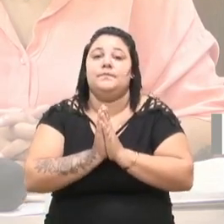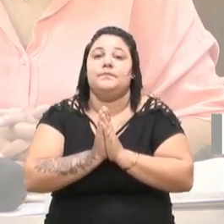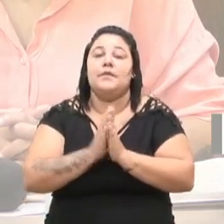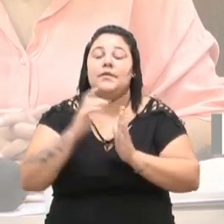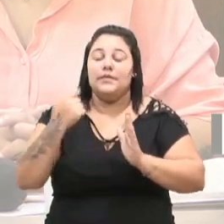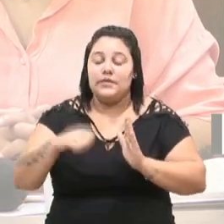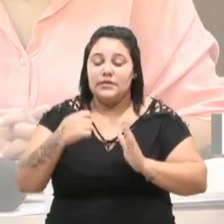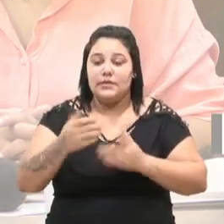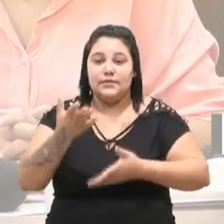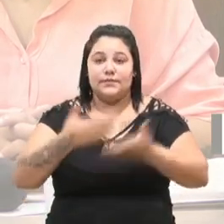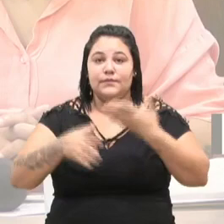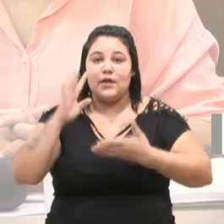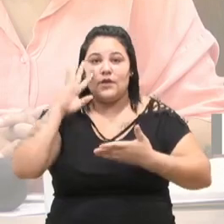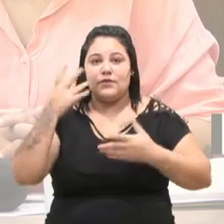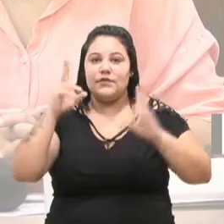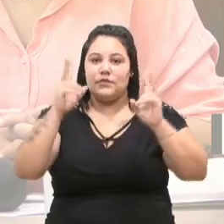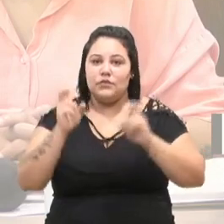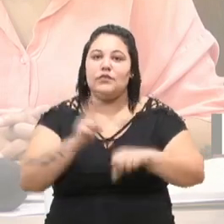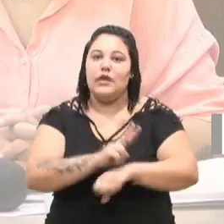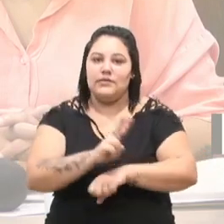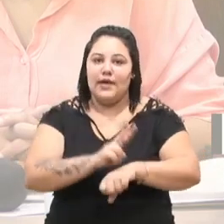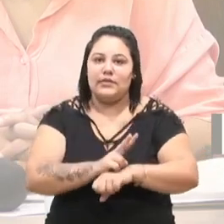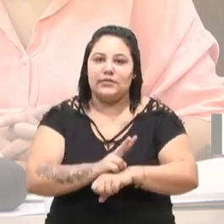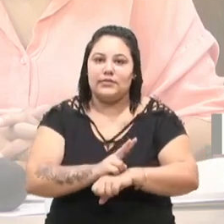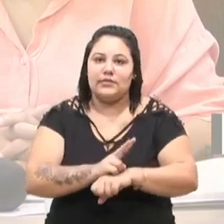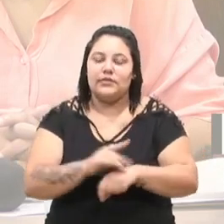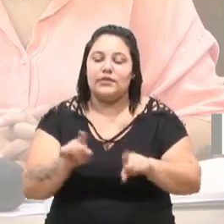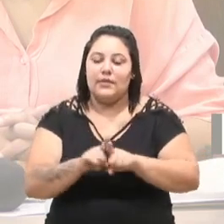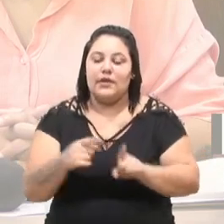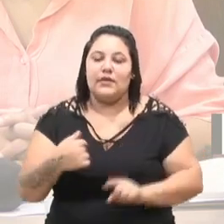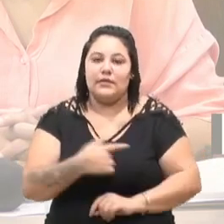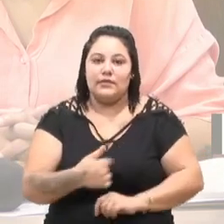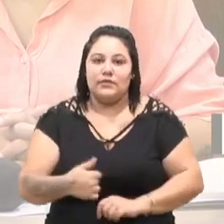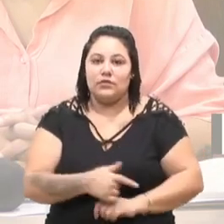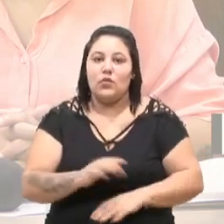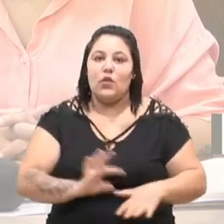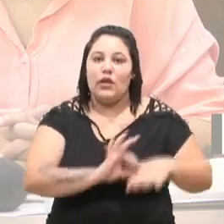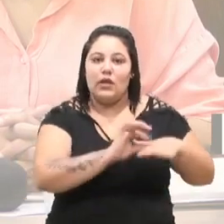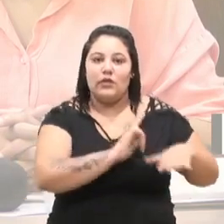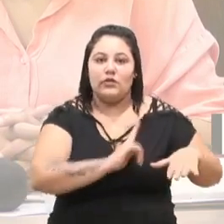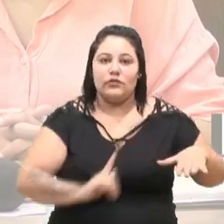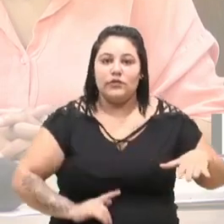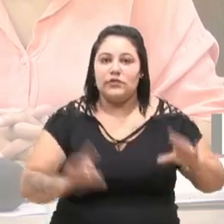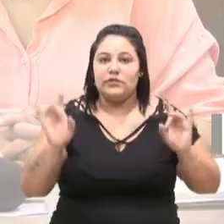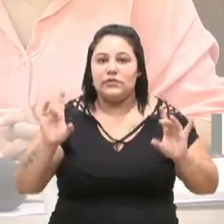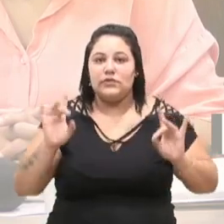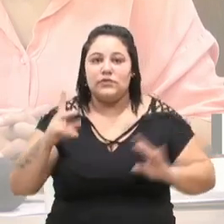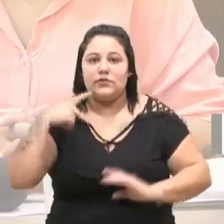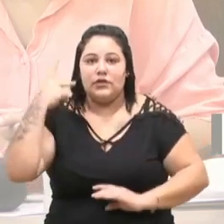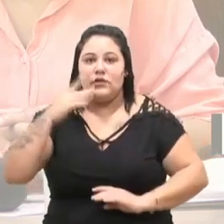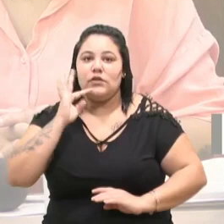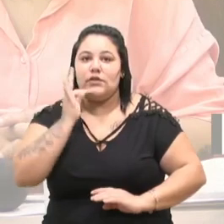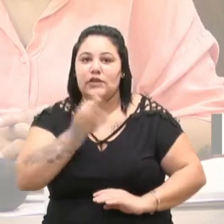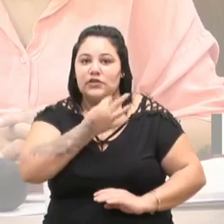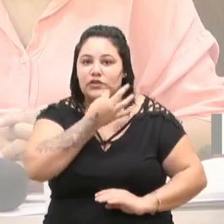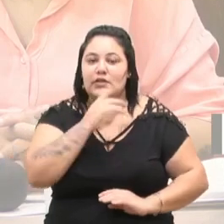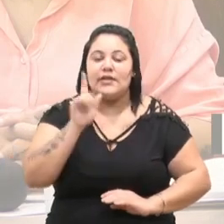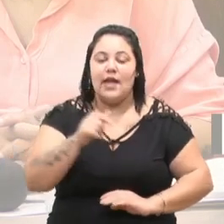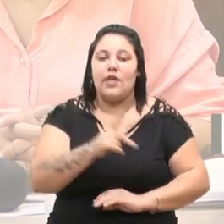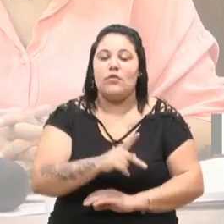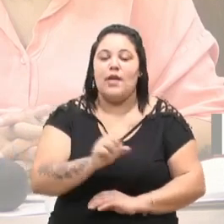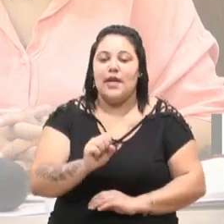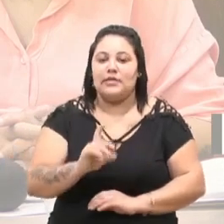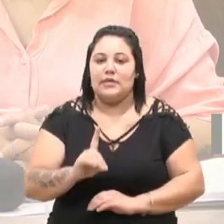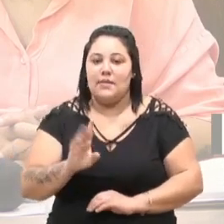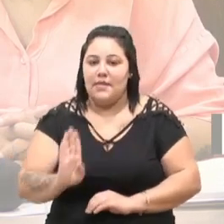Precisamos tratar desse assunto. E, por fim, vereador Zanquim, líder de governo, especialmente a vereadora Tatiane Frisso, que é do